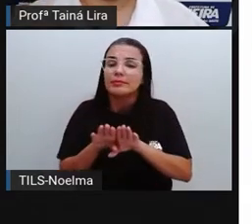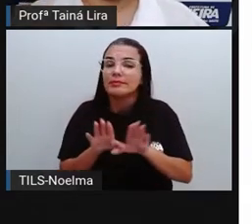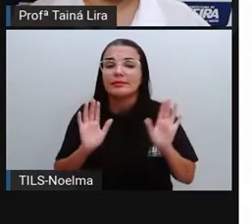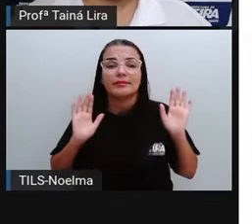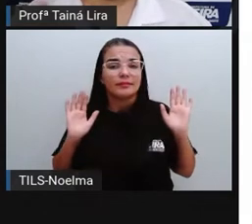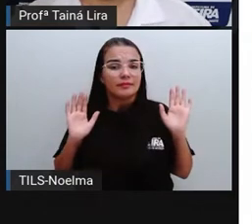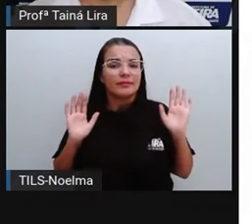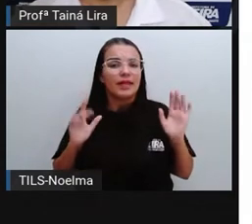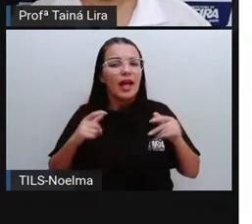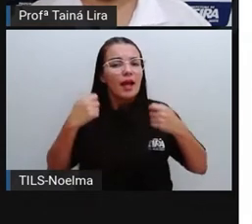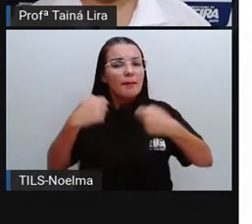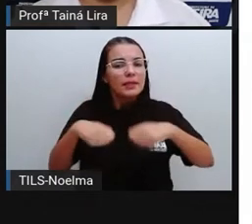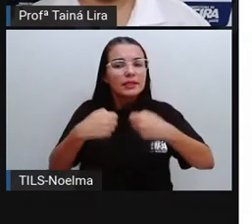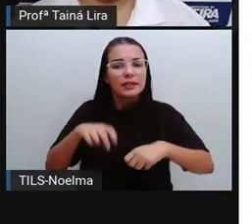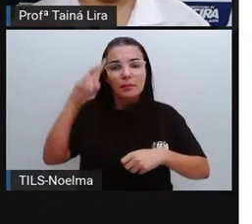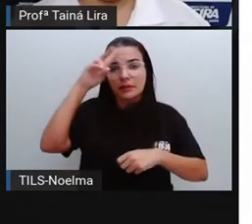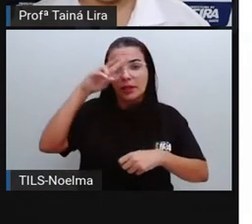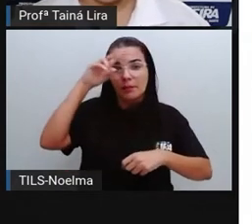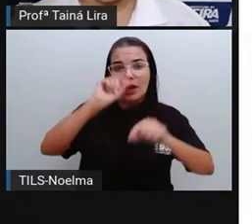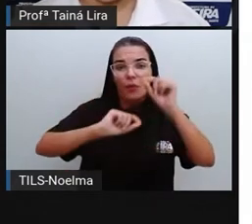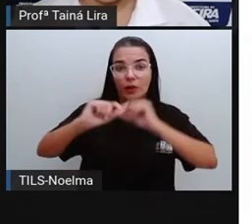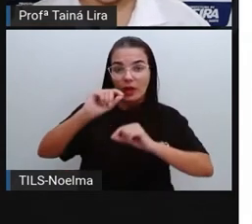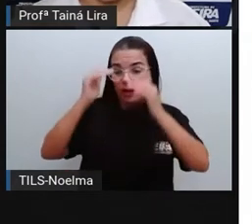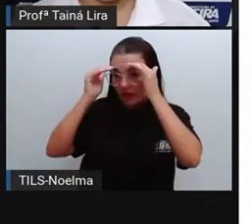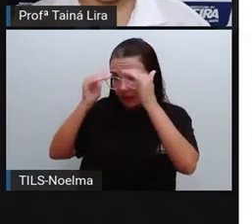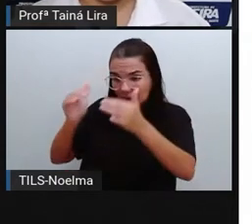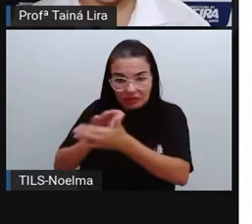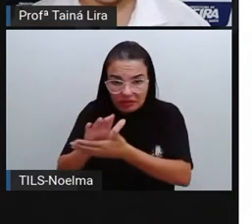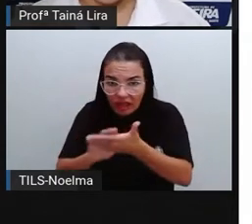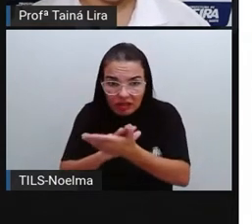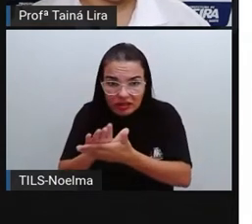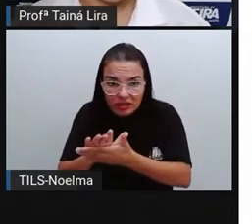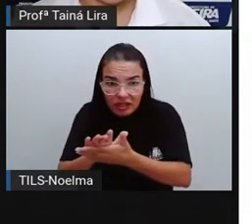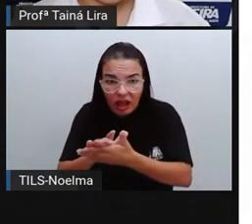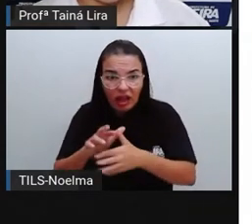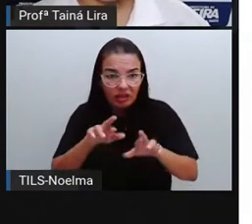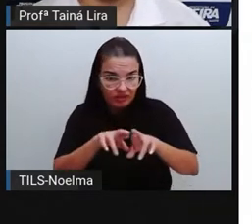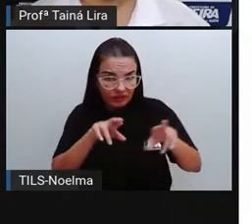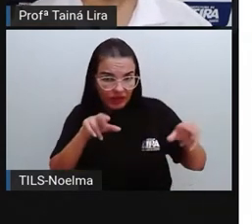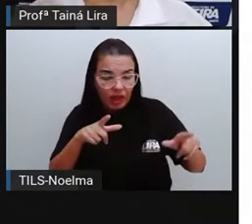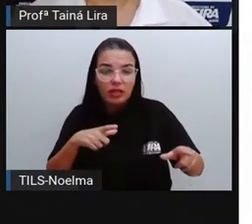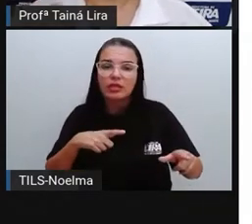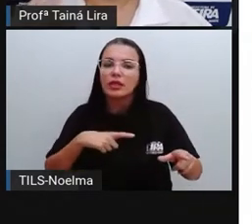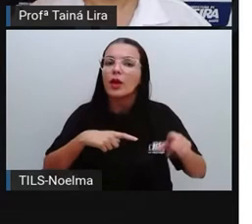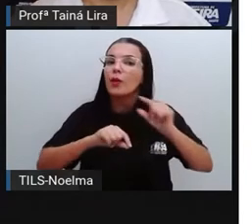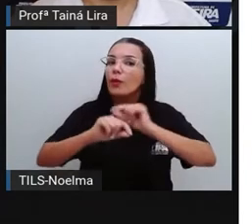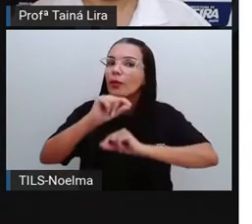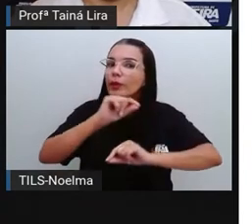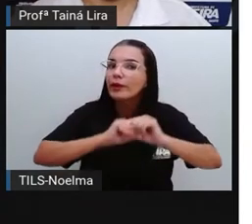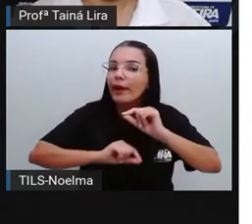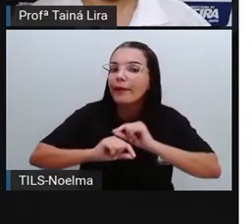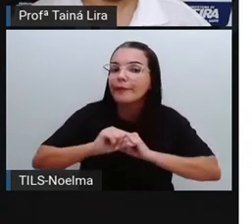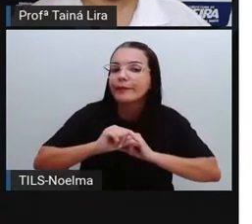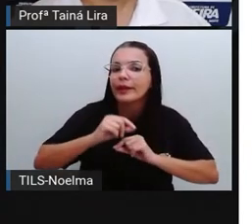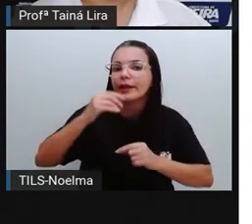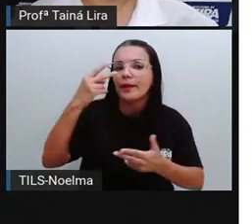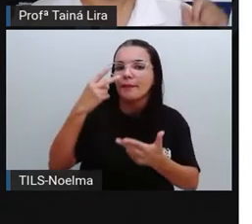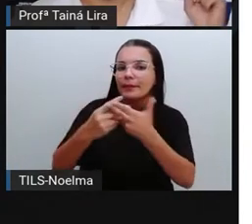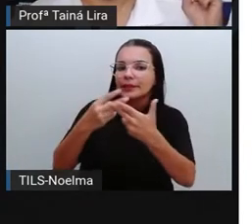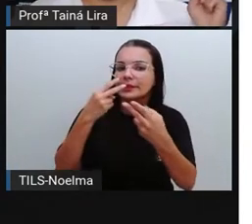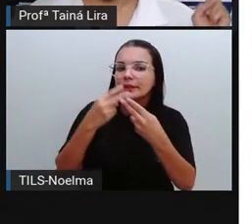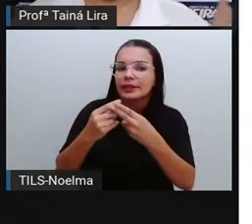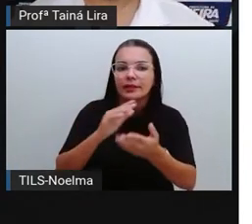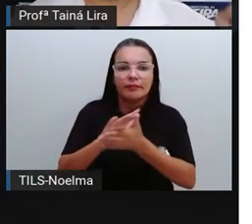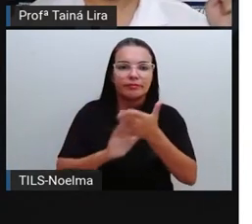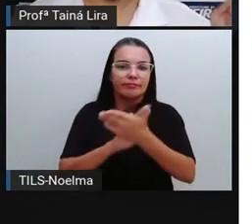família. Devemos lembrar que o desrespeito às diferenças podem causar aí, ó, a intolerância, que é o que